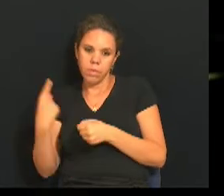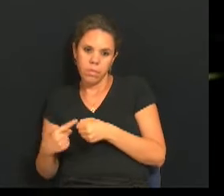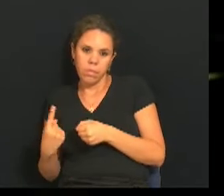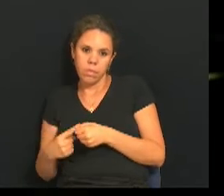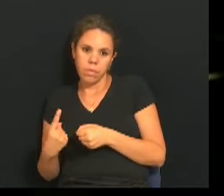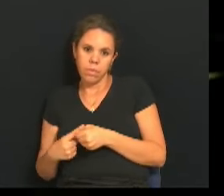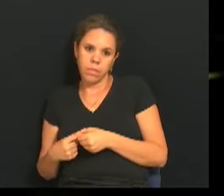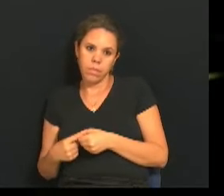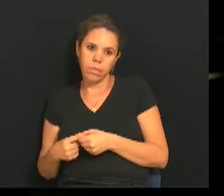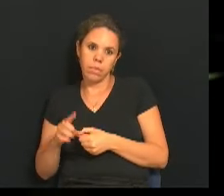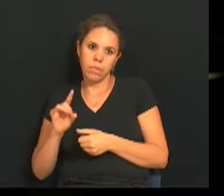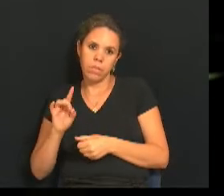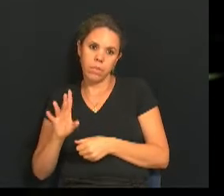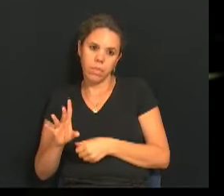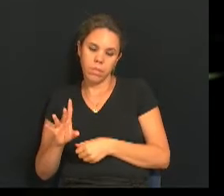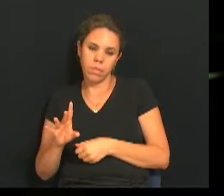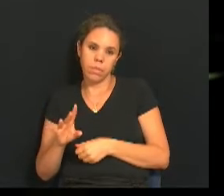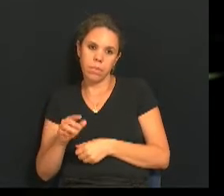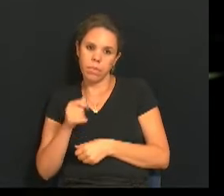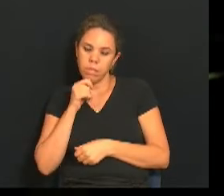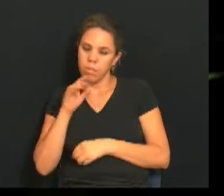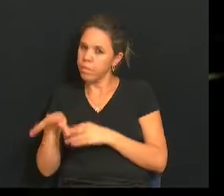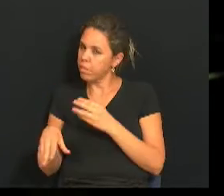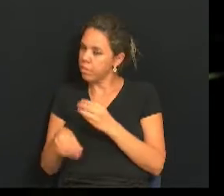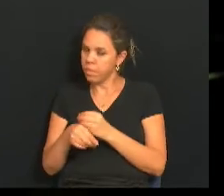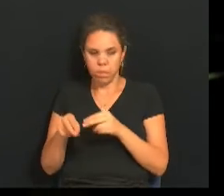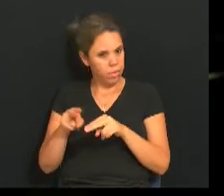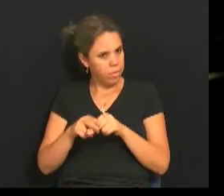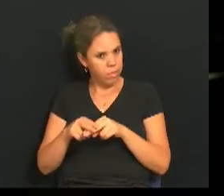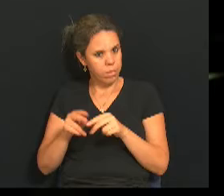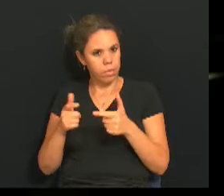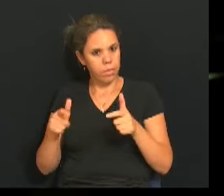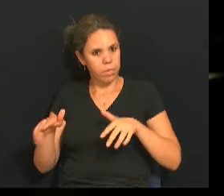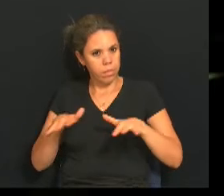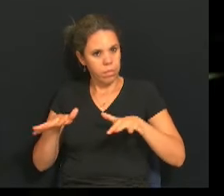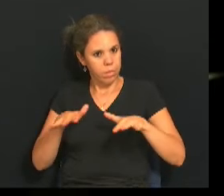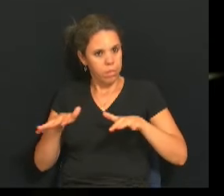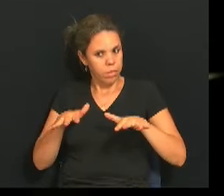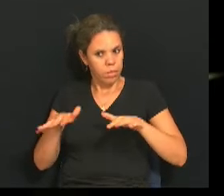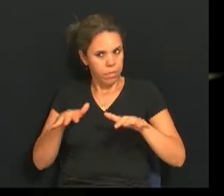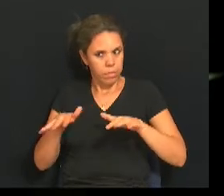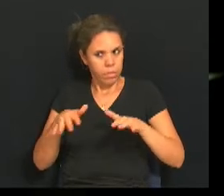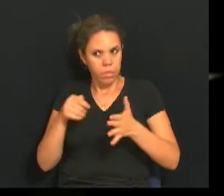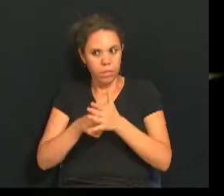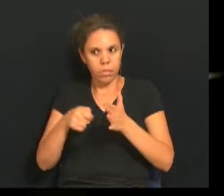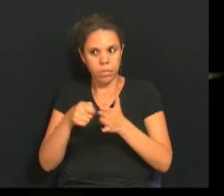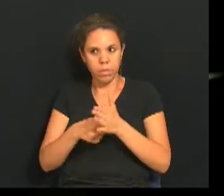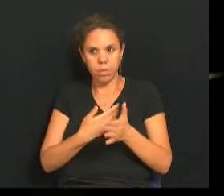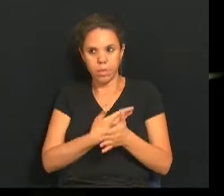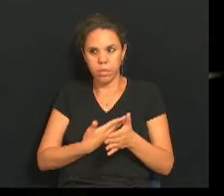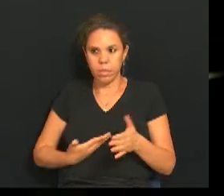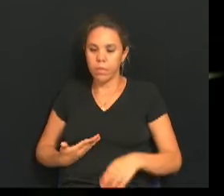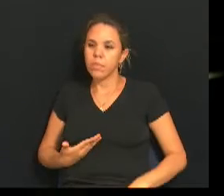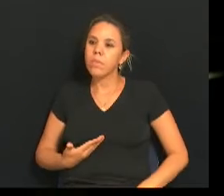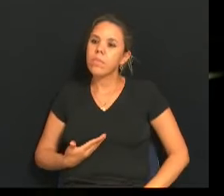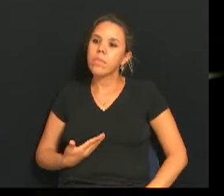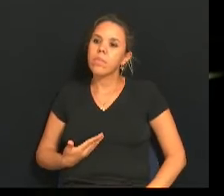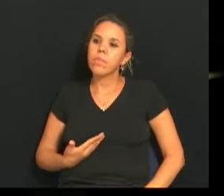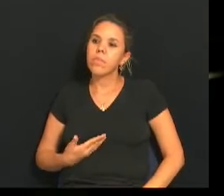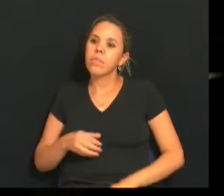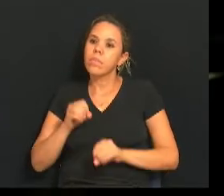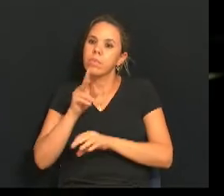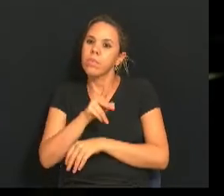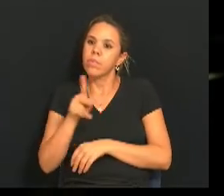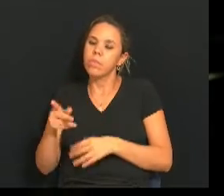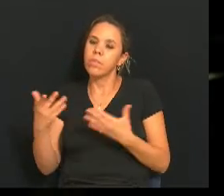que só não foi implementado em função de uma grande mobilização e de luta política e de rechaço por parte dos educadores.